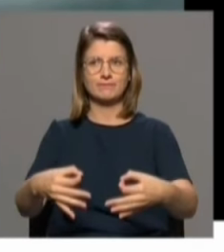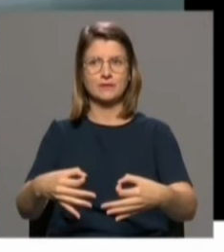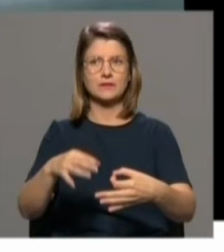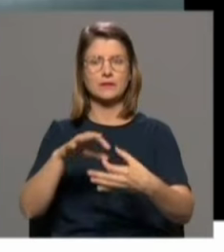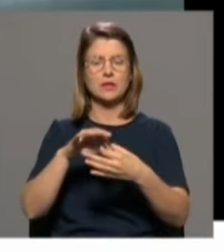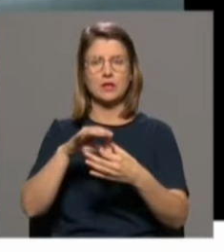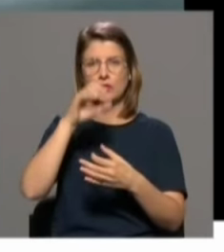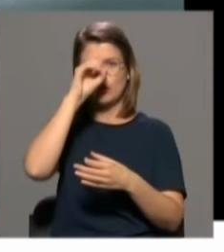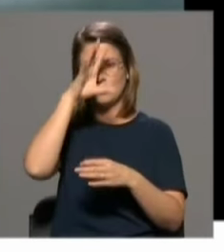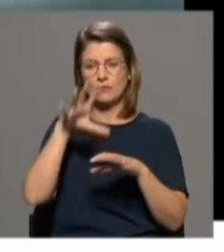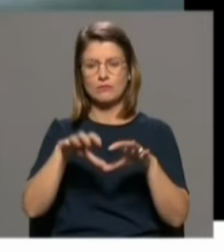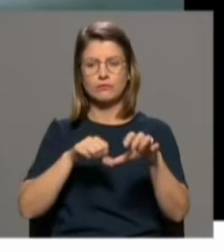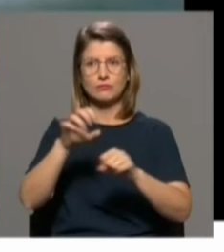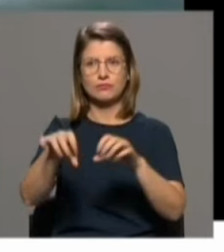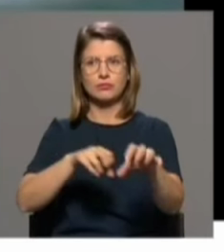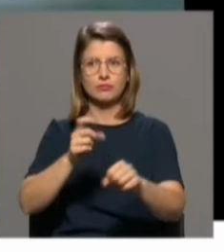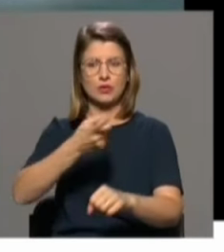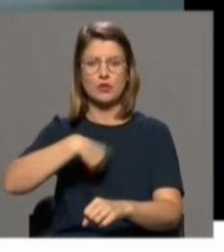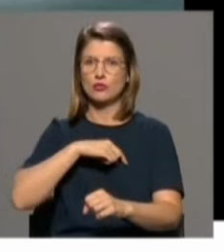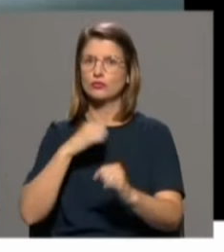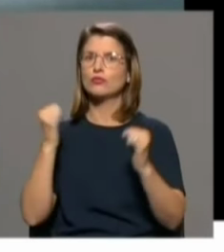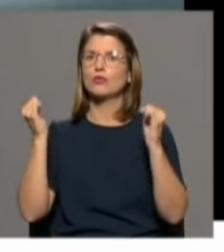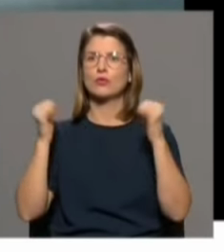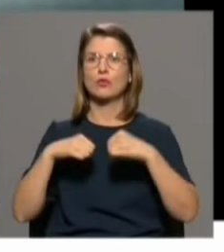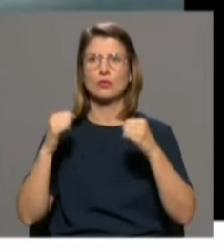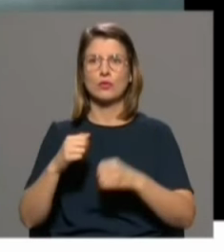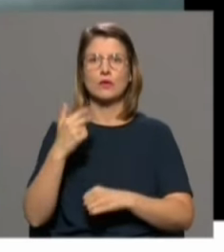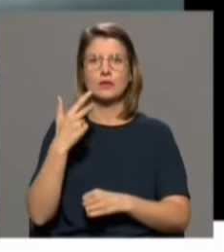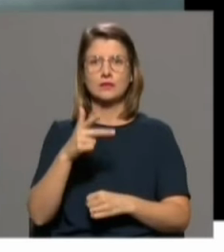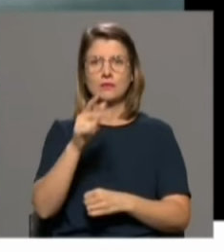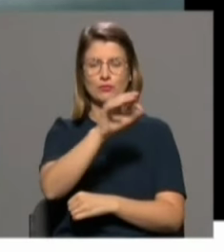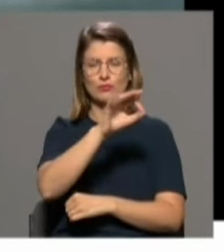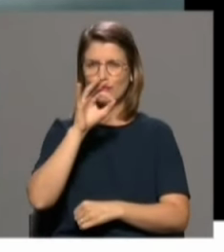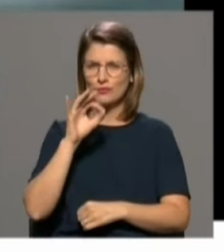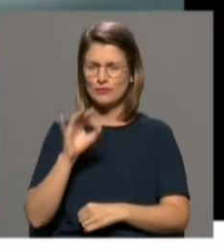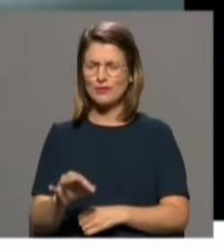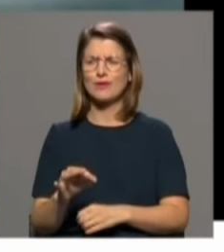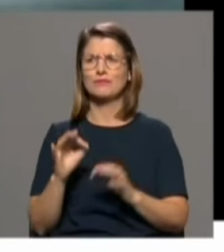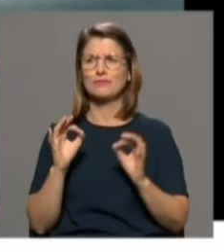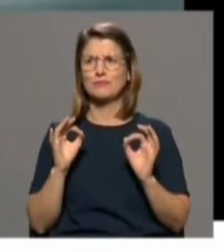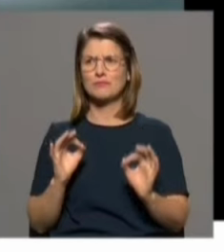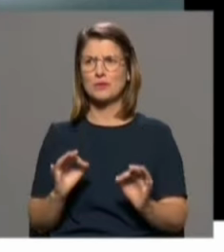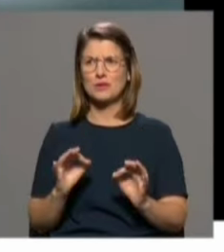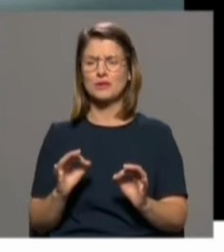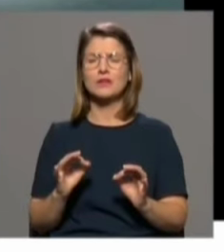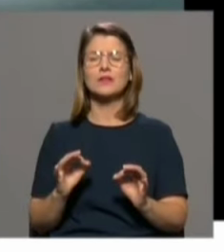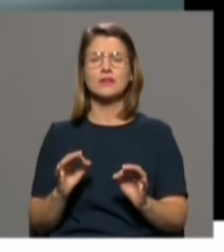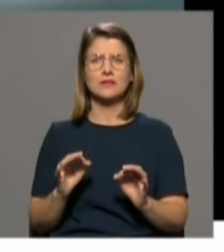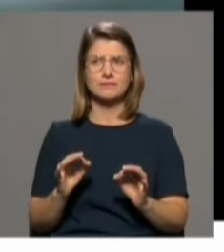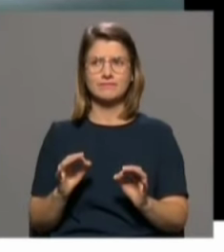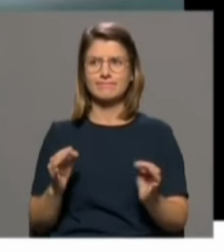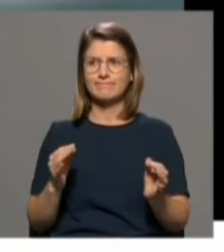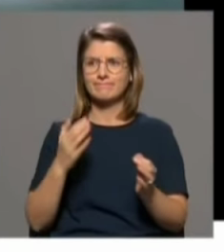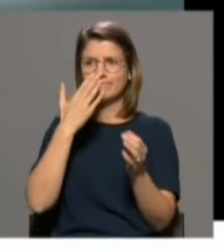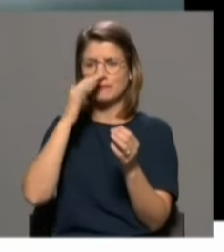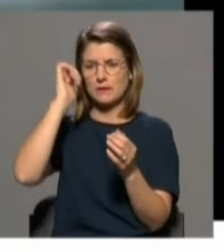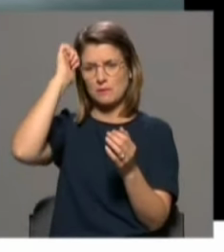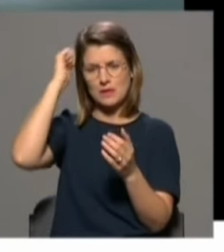mineração, nós somos completamente a favor. Portanto, nós entendemos que os impactos são